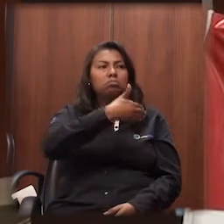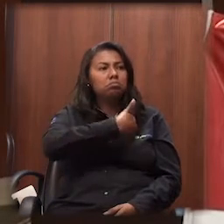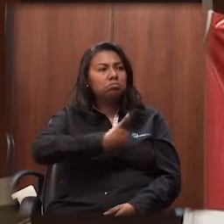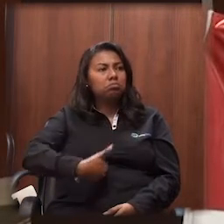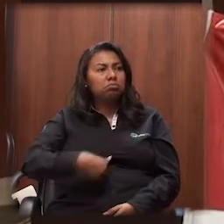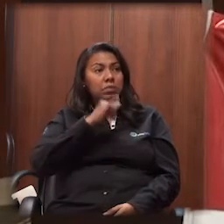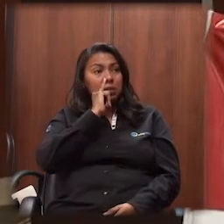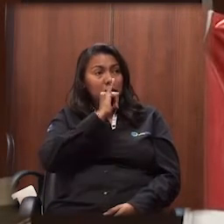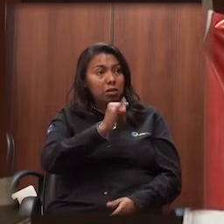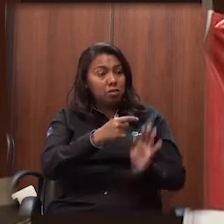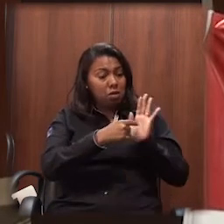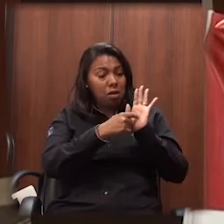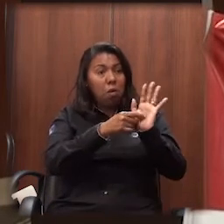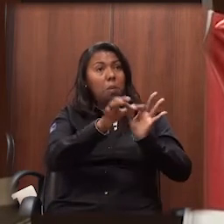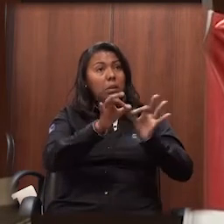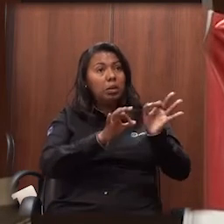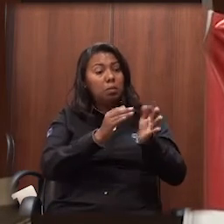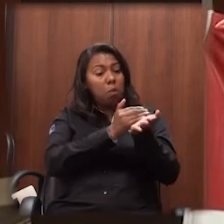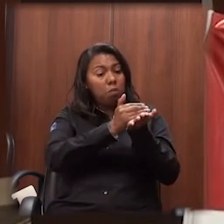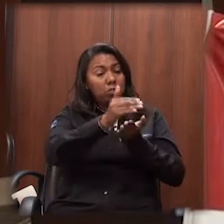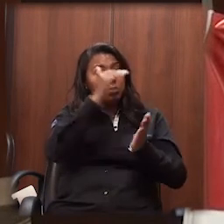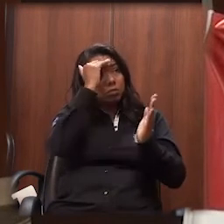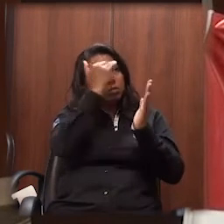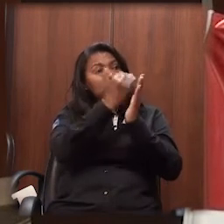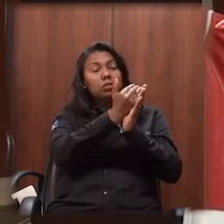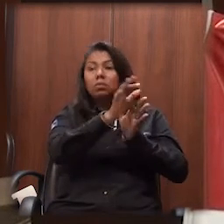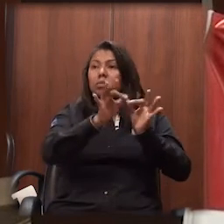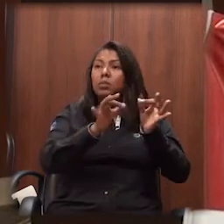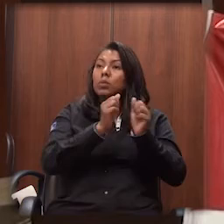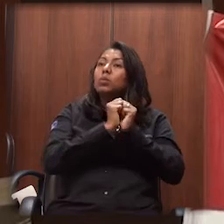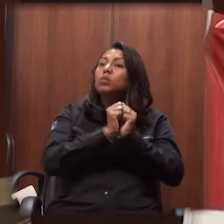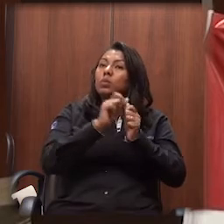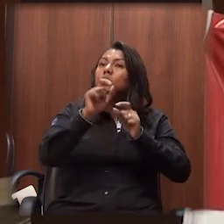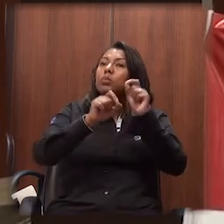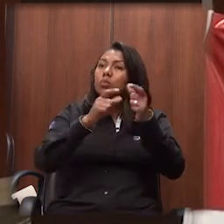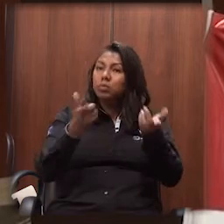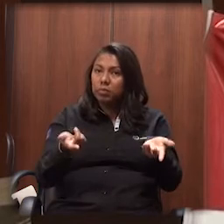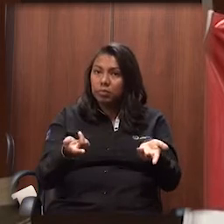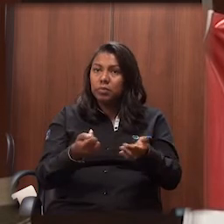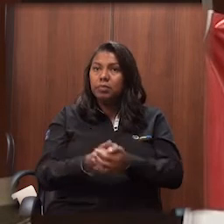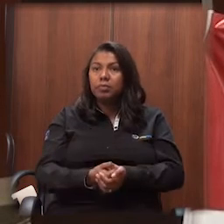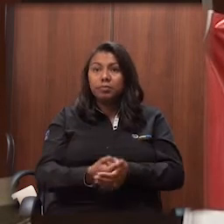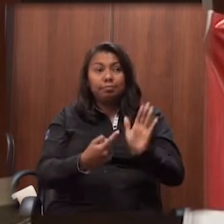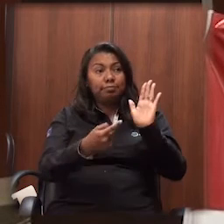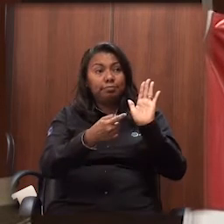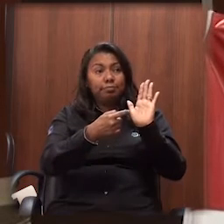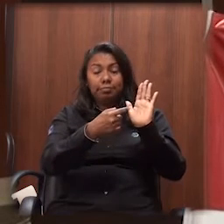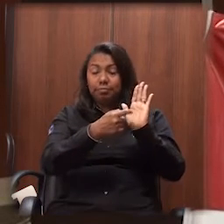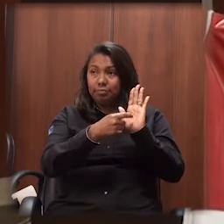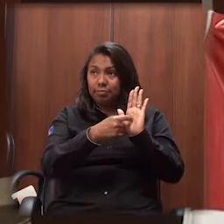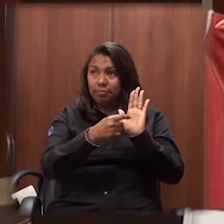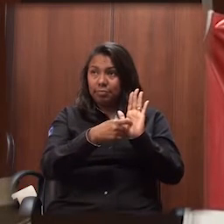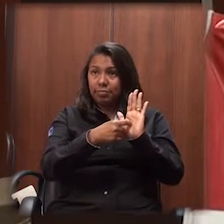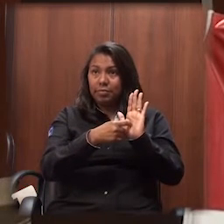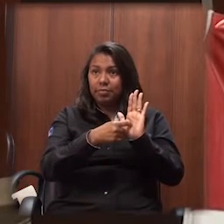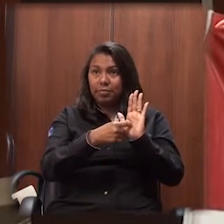aqui, nós vamos começar a cumpri-lo, o que nós vamos fazer em conjunto. Quer dizer, essa documentalização, e aí